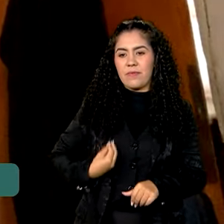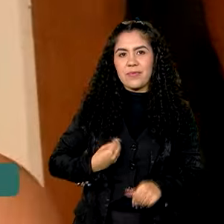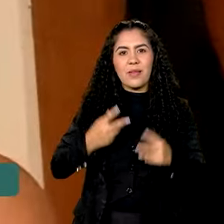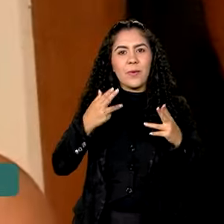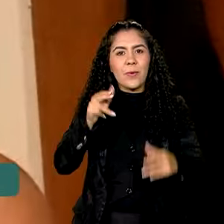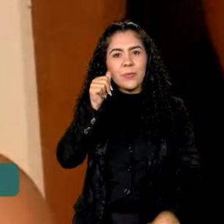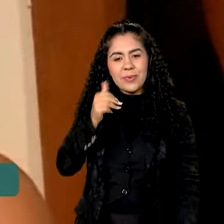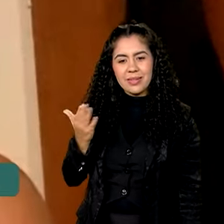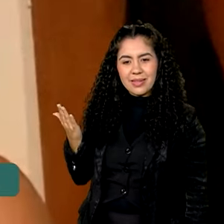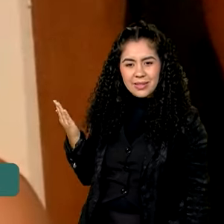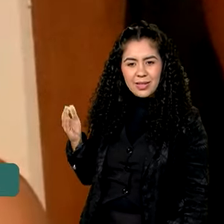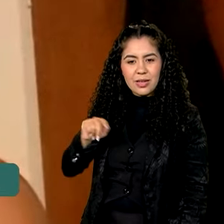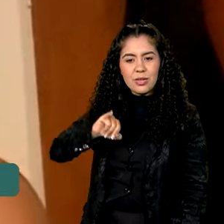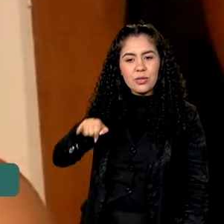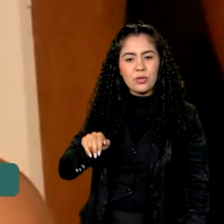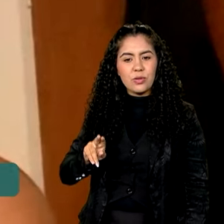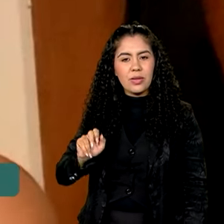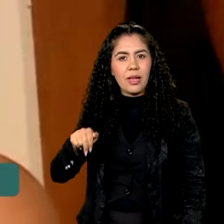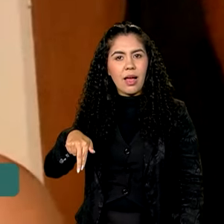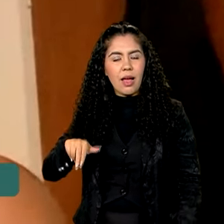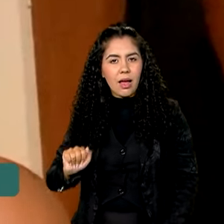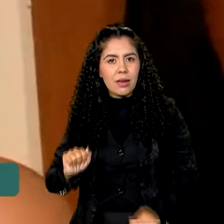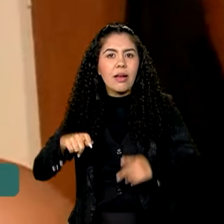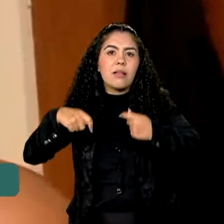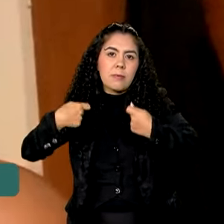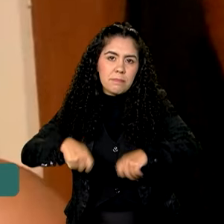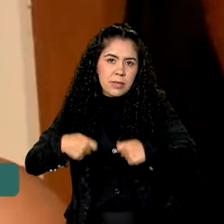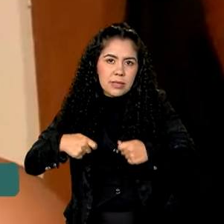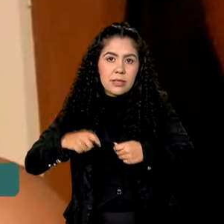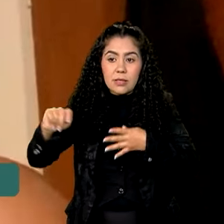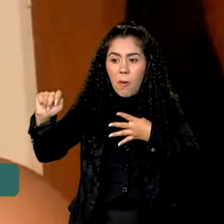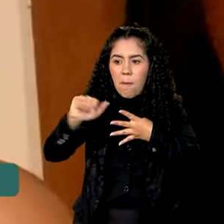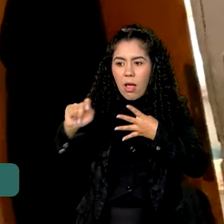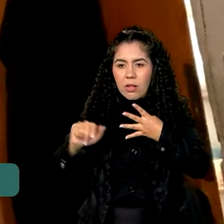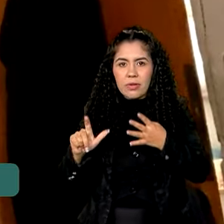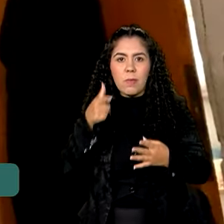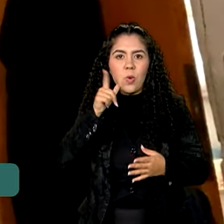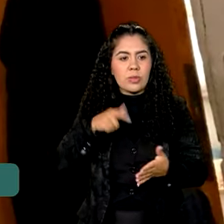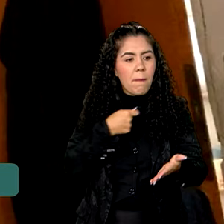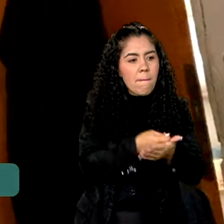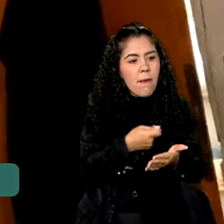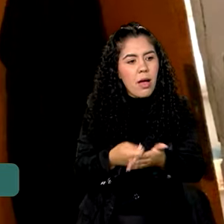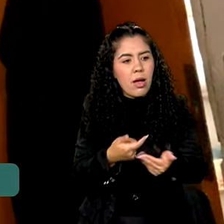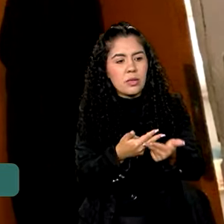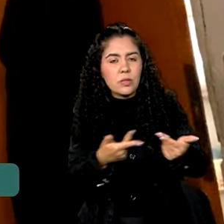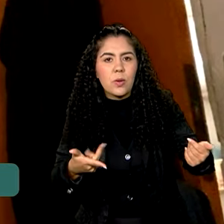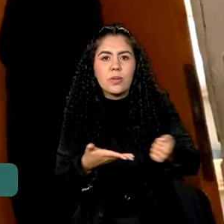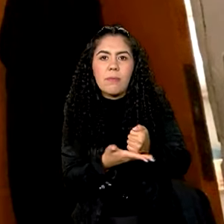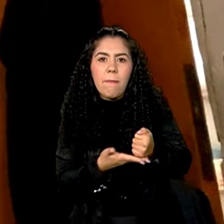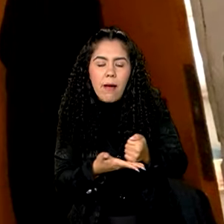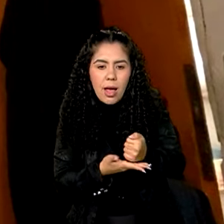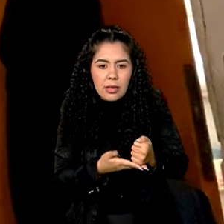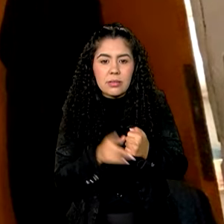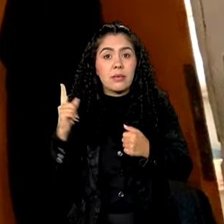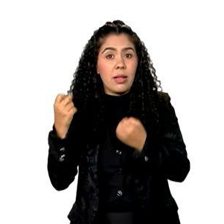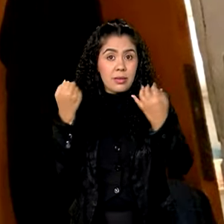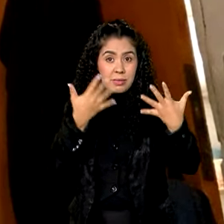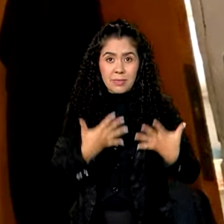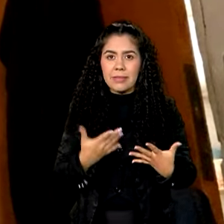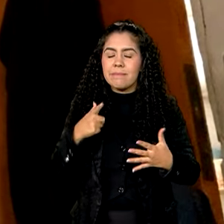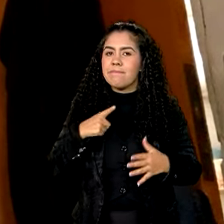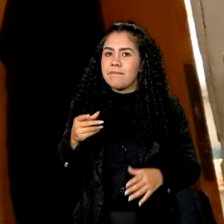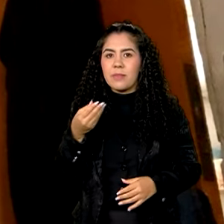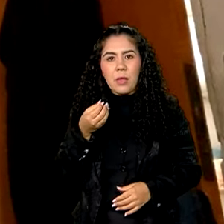Juliana, que precisam do benefício para pagar as contas básicas. Esse benefício tem trago muita melhoria para mim,